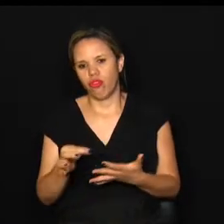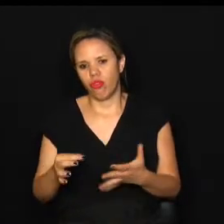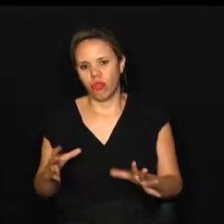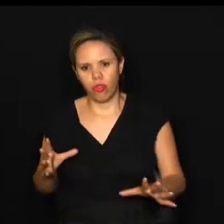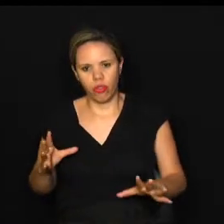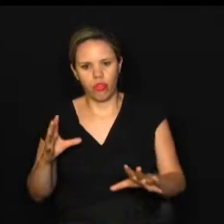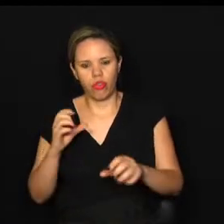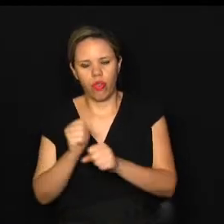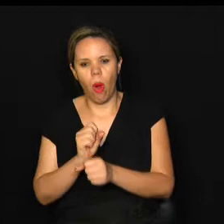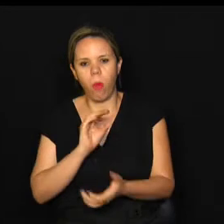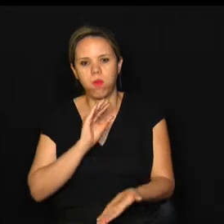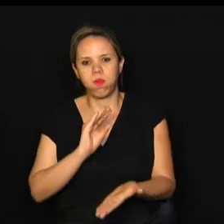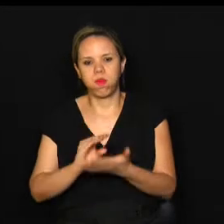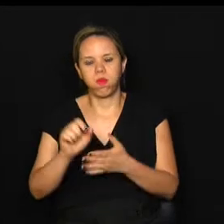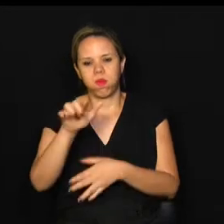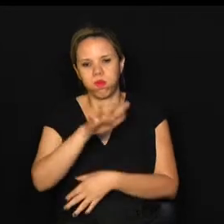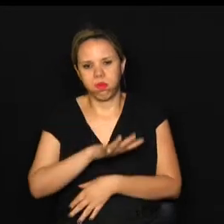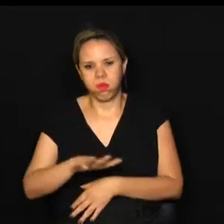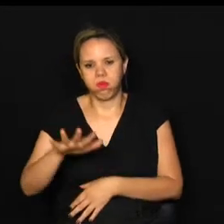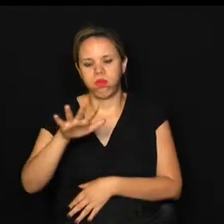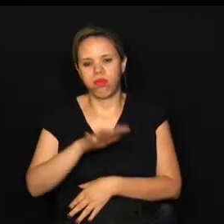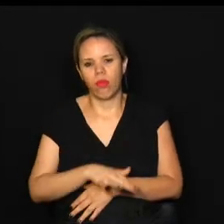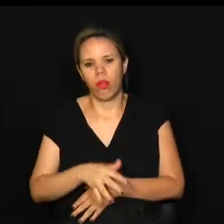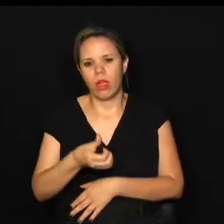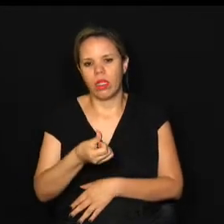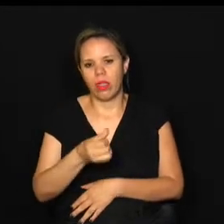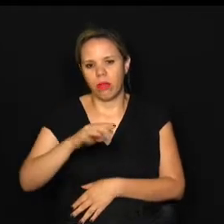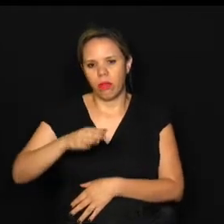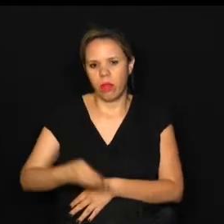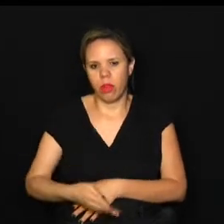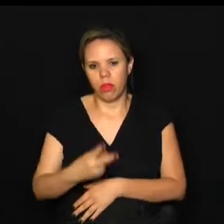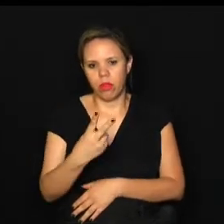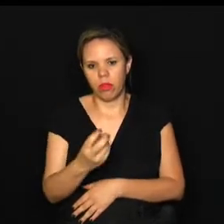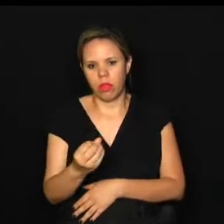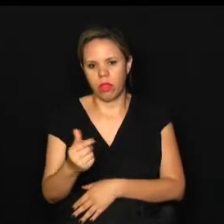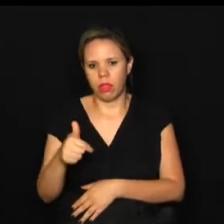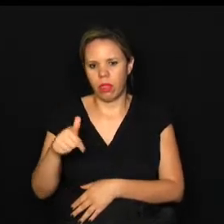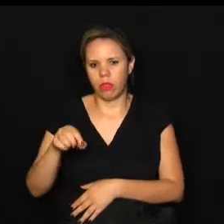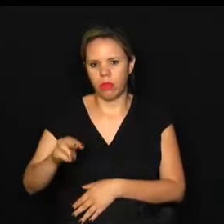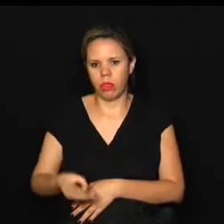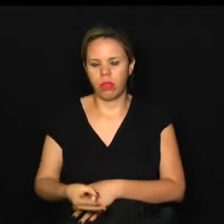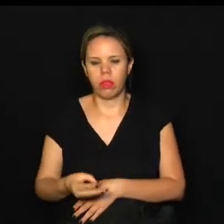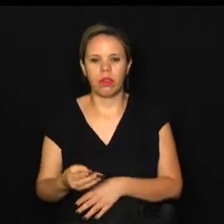do orçamento, a previsão orçamentária de 6.207.000.000,